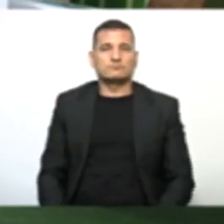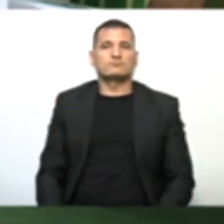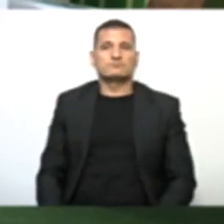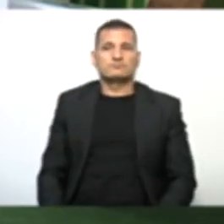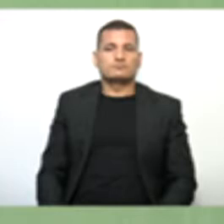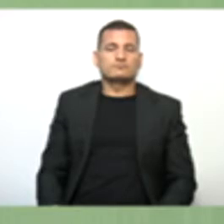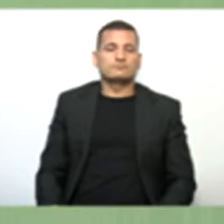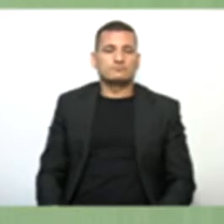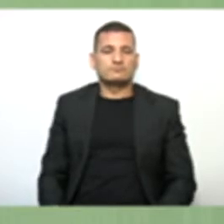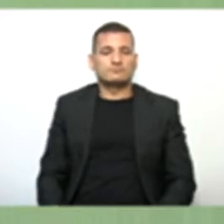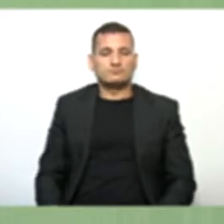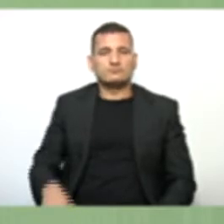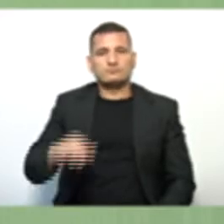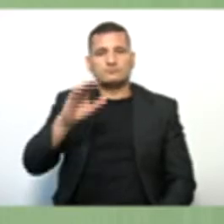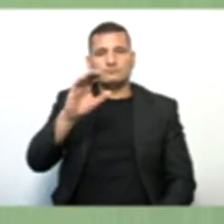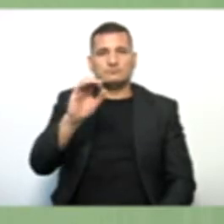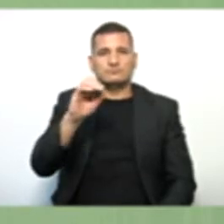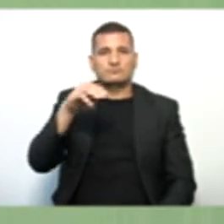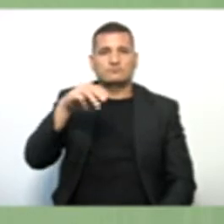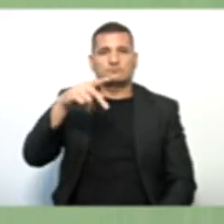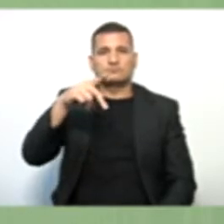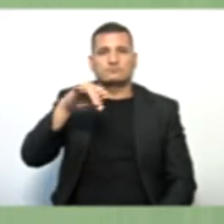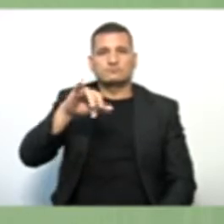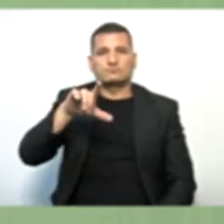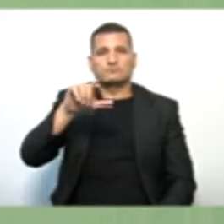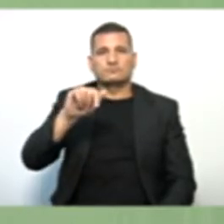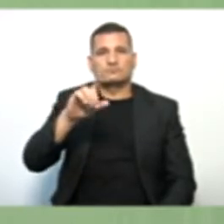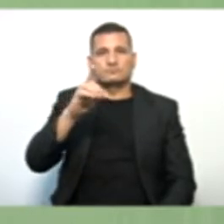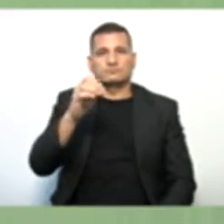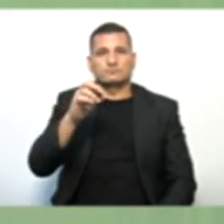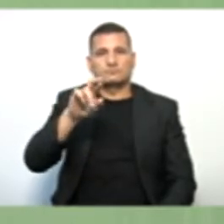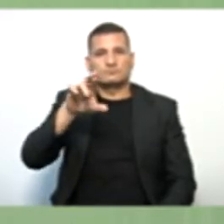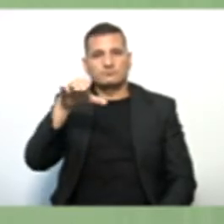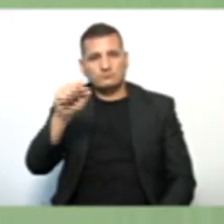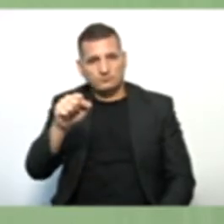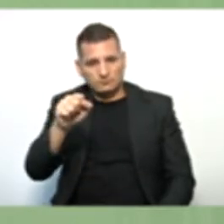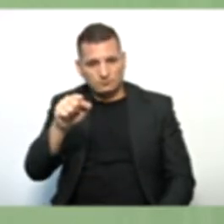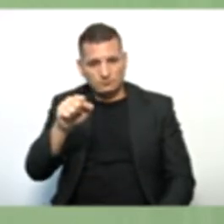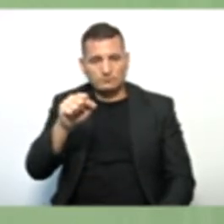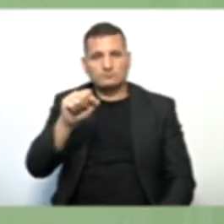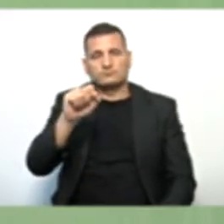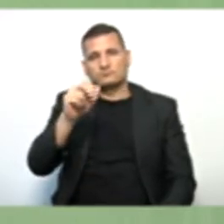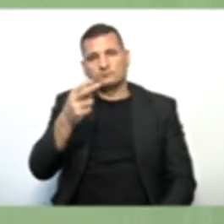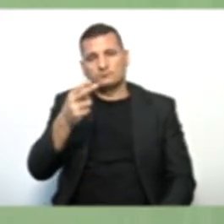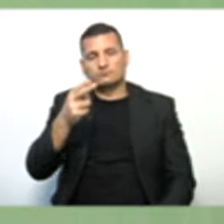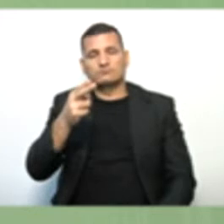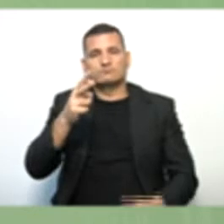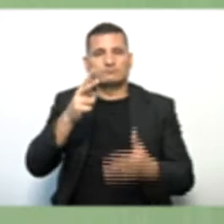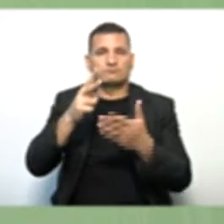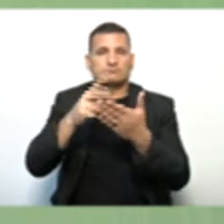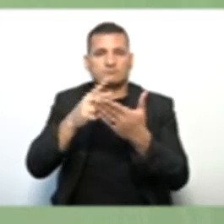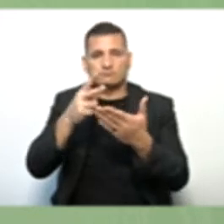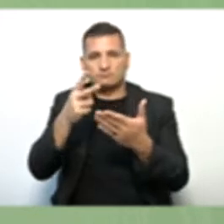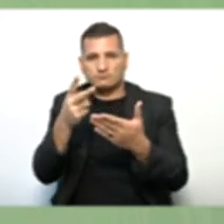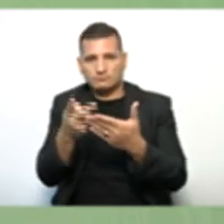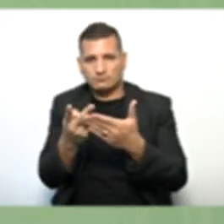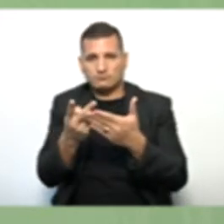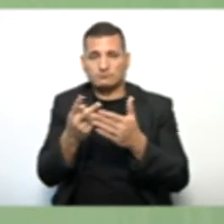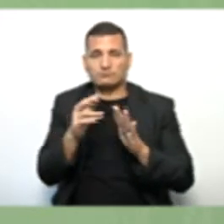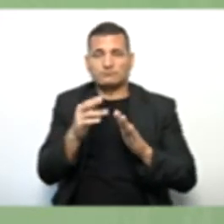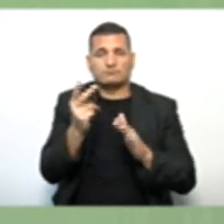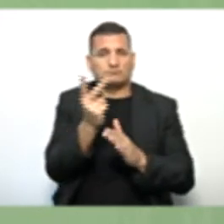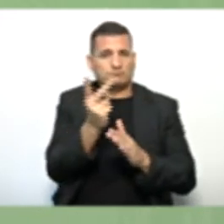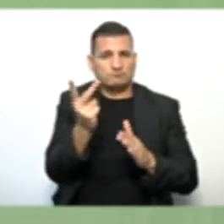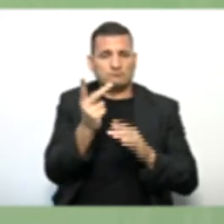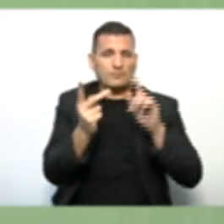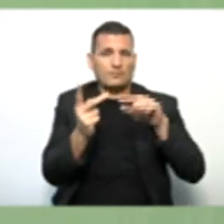lá, pessoal. Compiladores e interpretadores. Beleza? Compiladores e interpretadores são formas